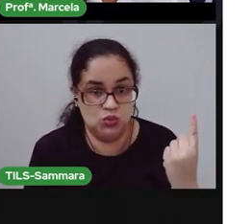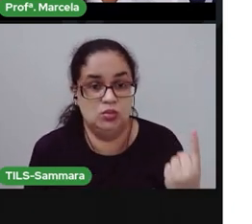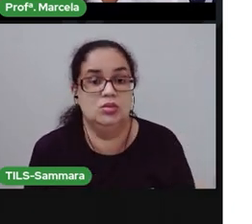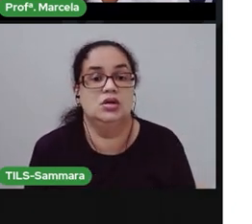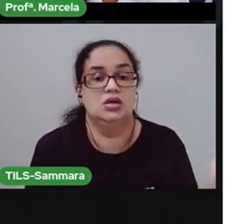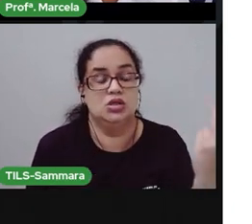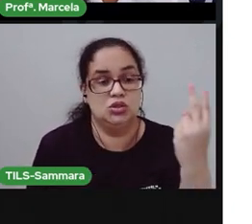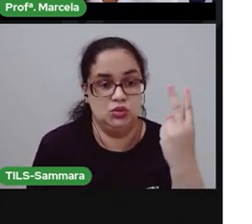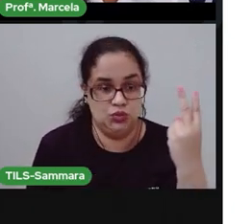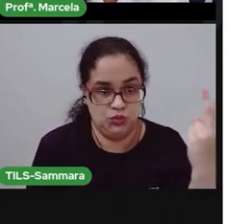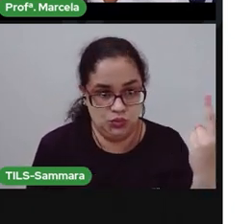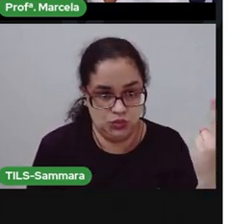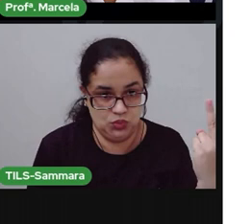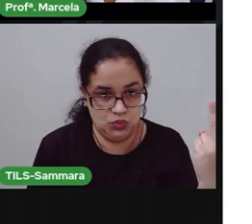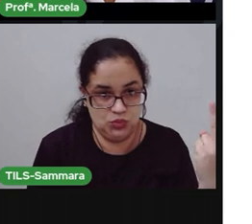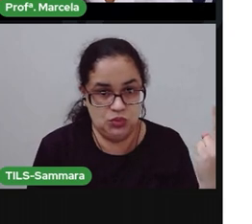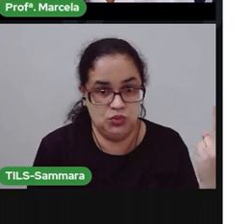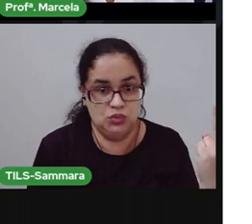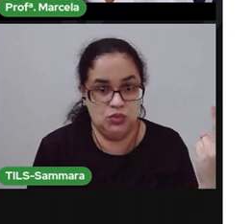Uma,